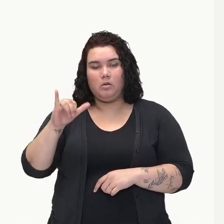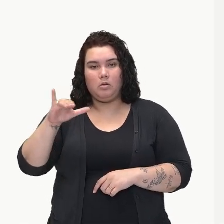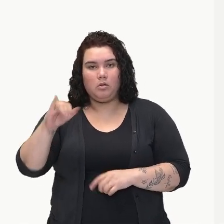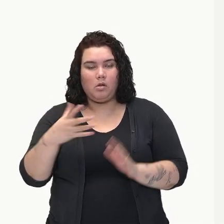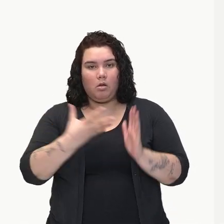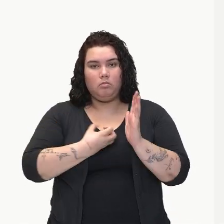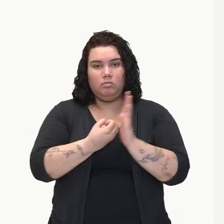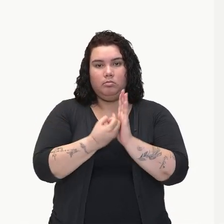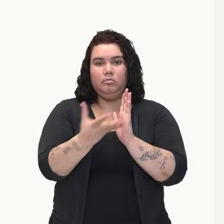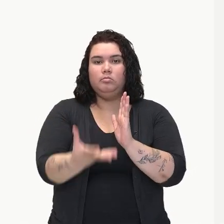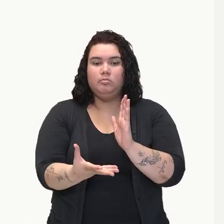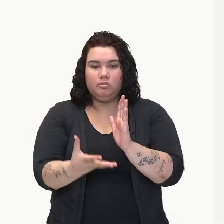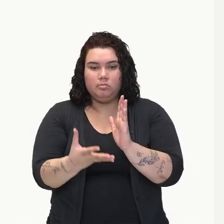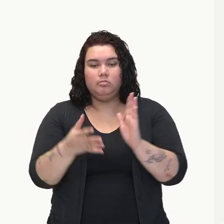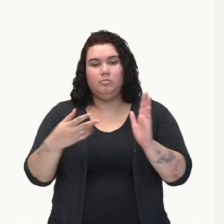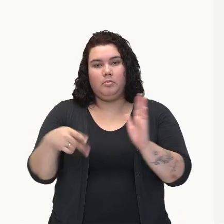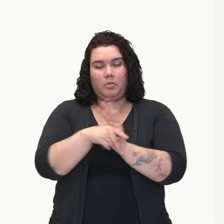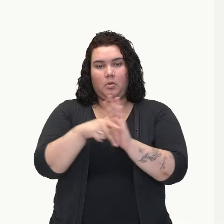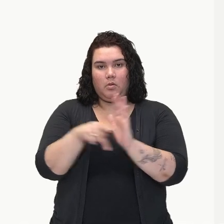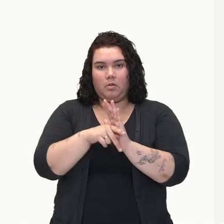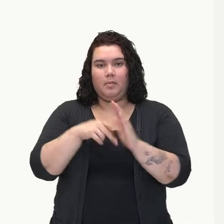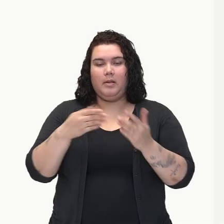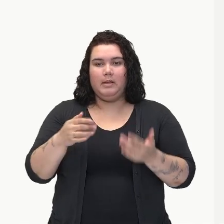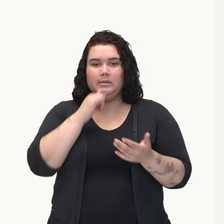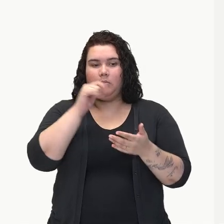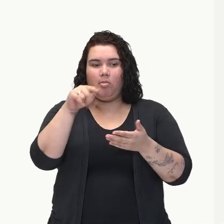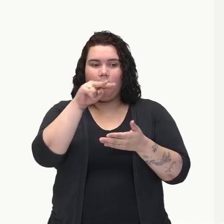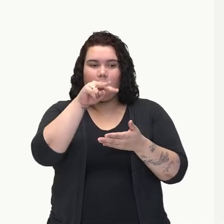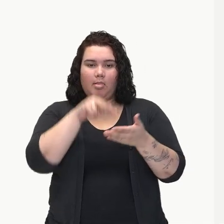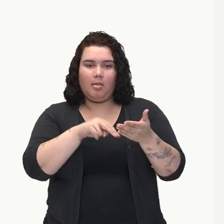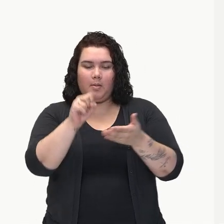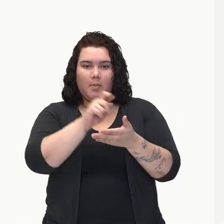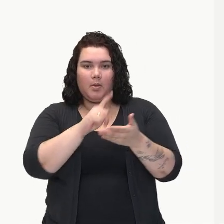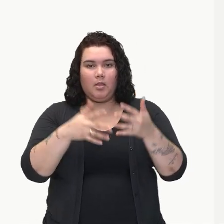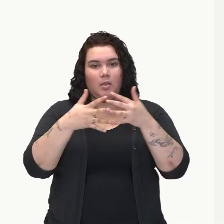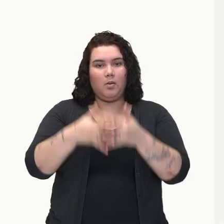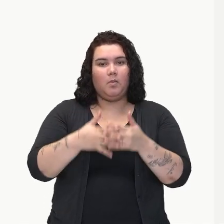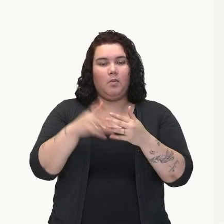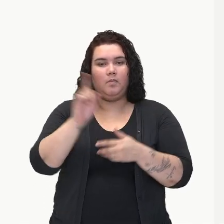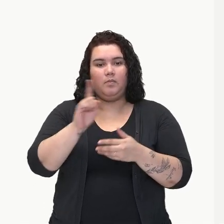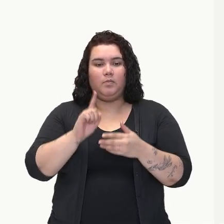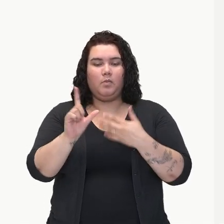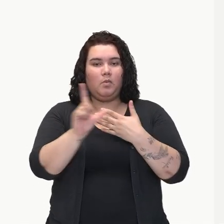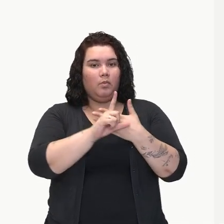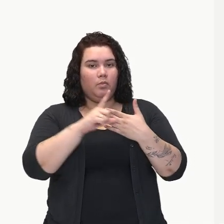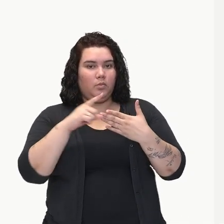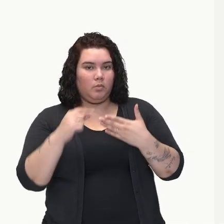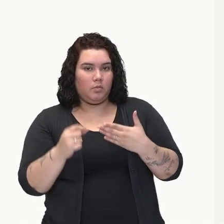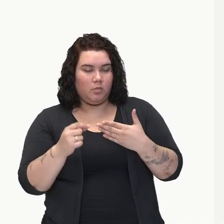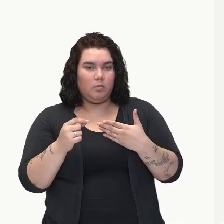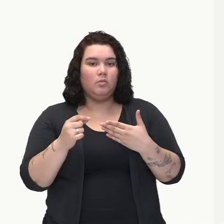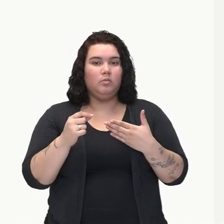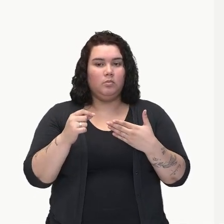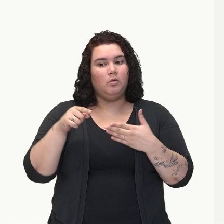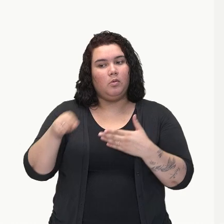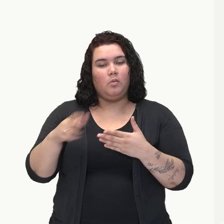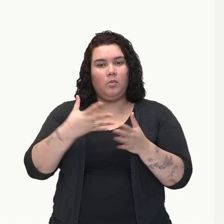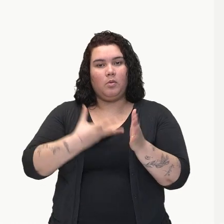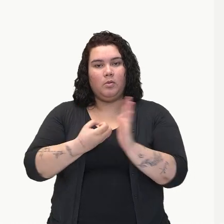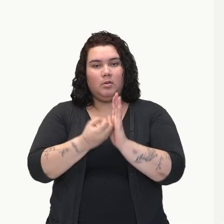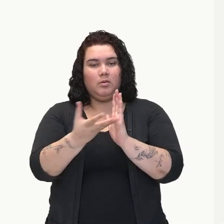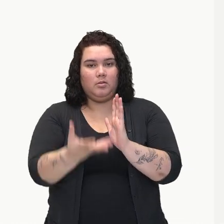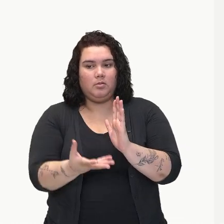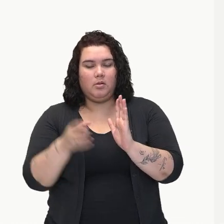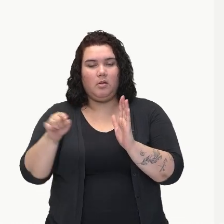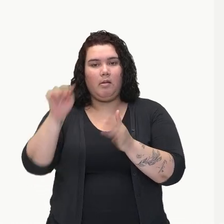que fala no poema. Quando você lê, você não pode confundir o autor com o eu lírico. O eu lírico é a voz do poema. O autor